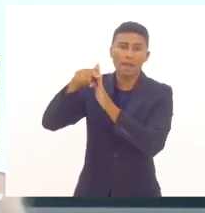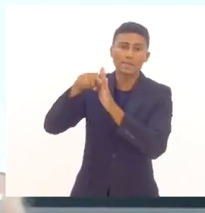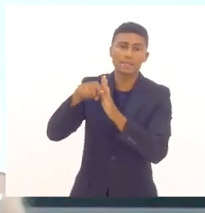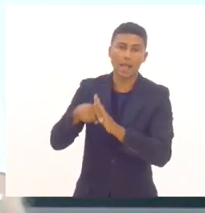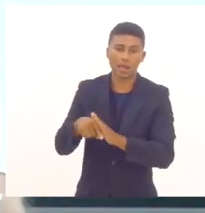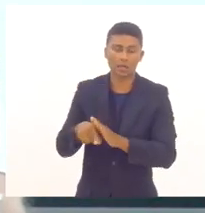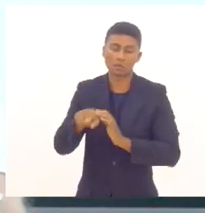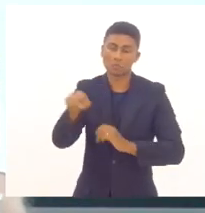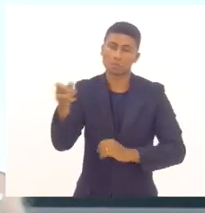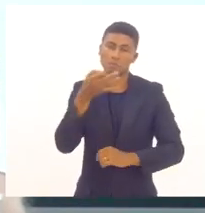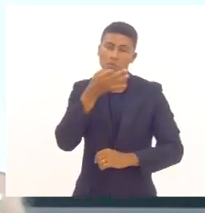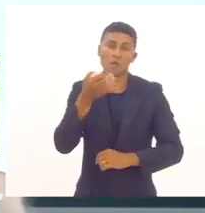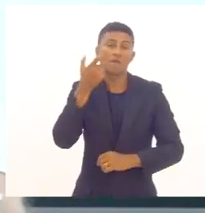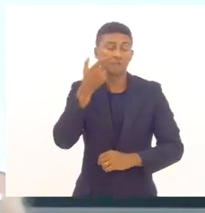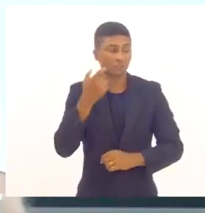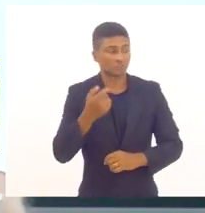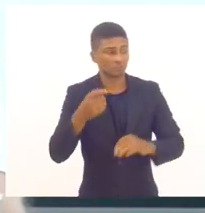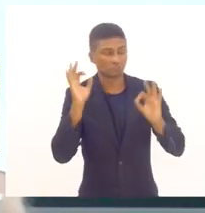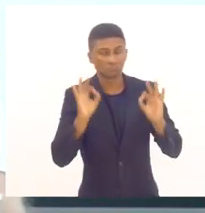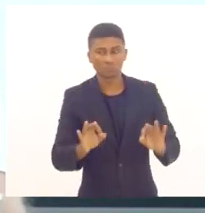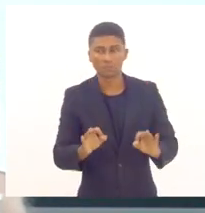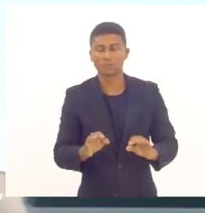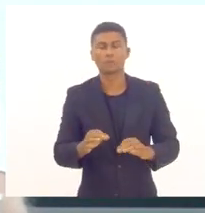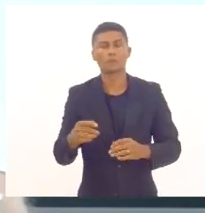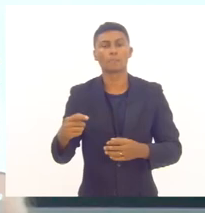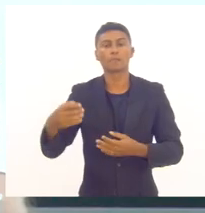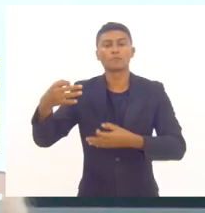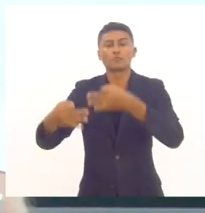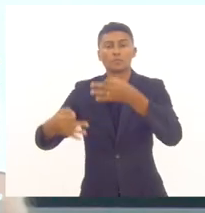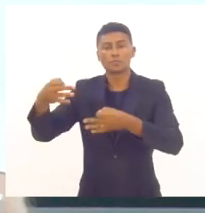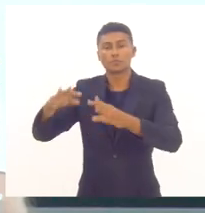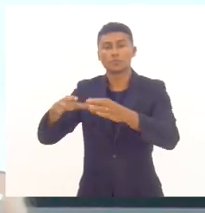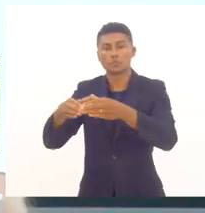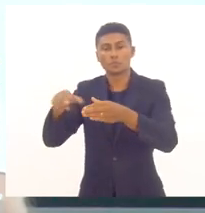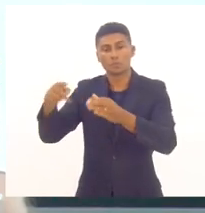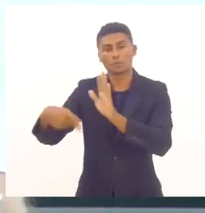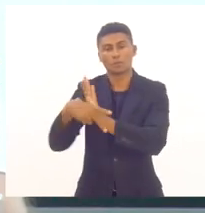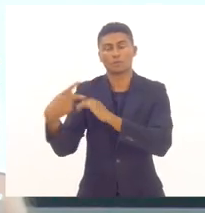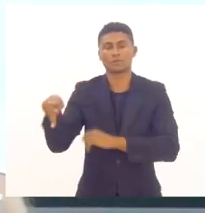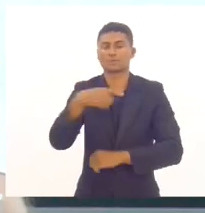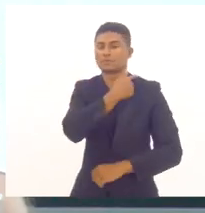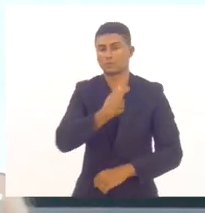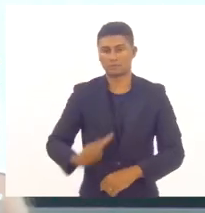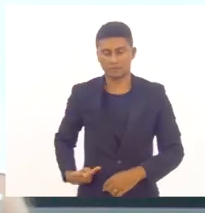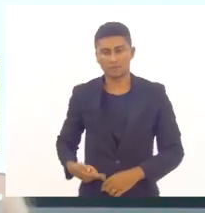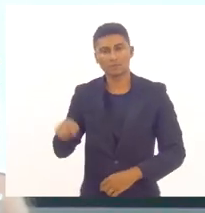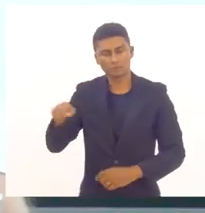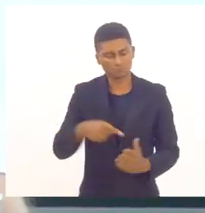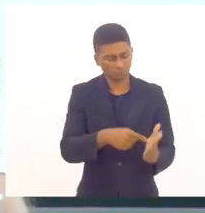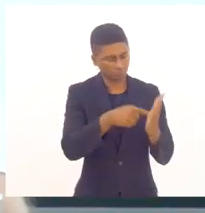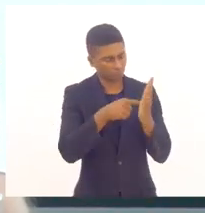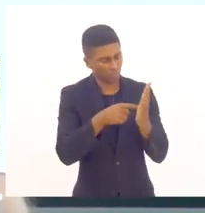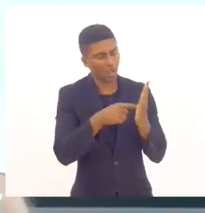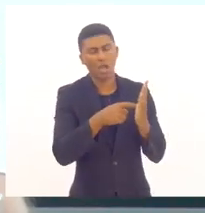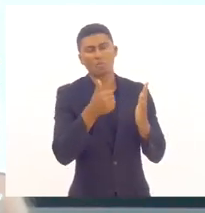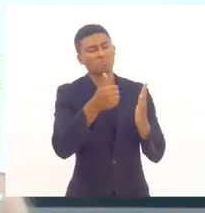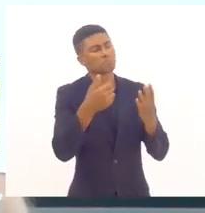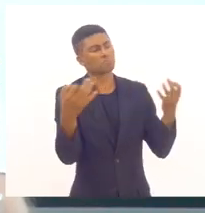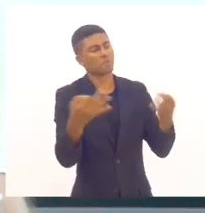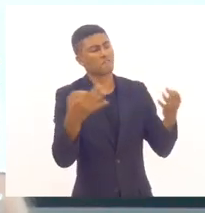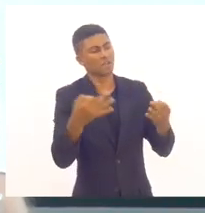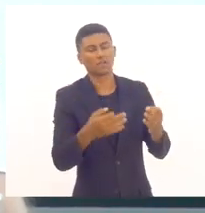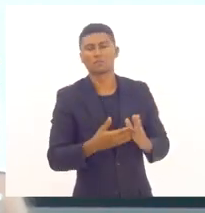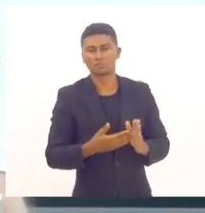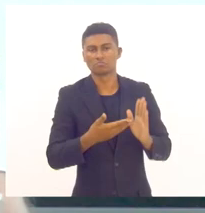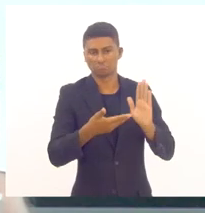dizerem, darem o parecer deles. Foi dado o parecer do jurídico do governo, dizendo que a minuta do decreto estava perfeita.